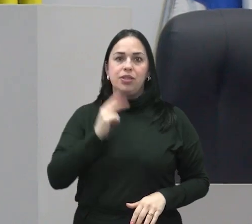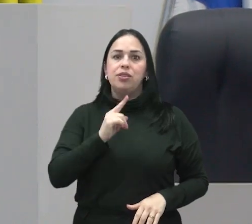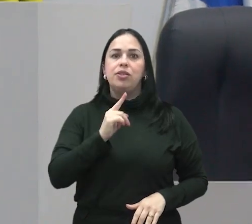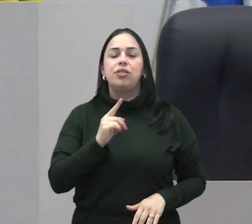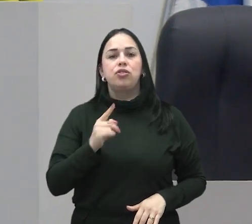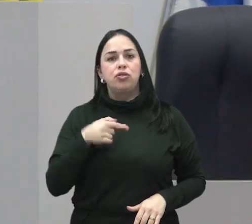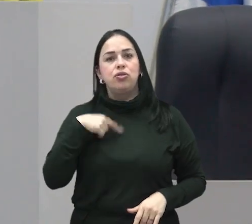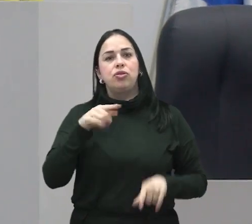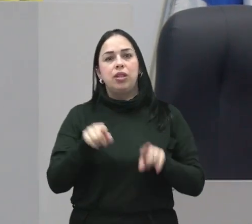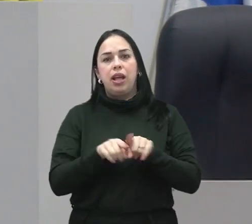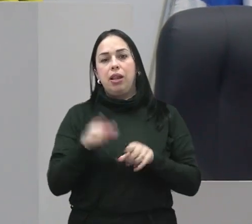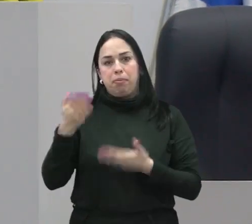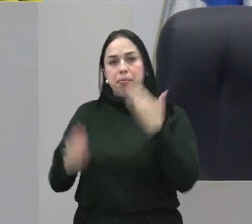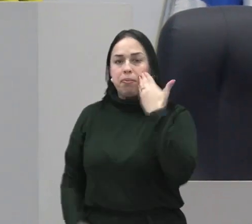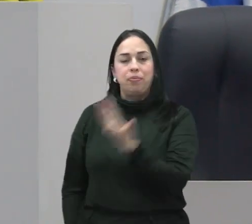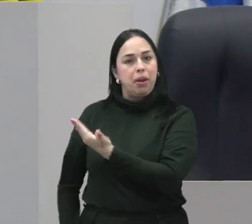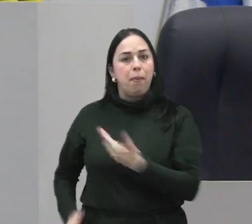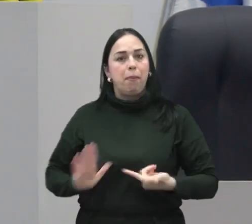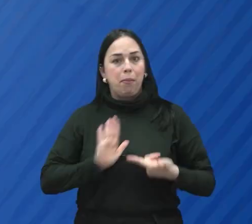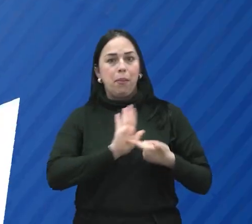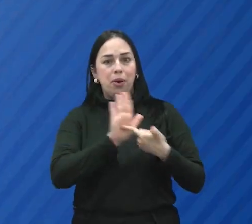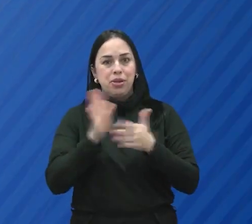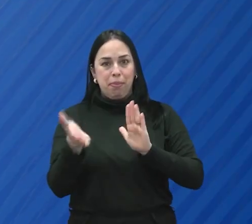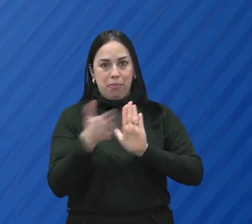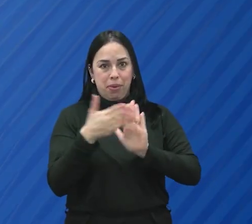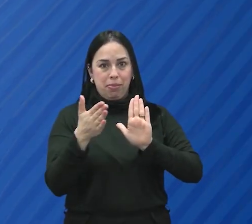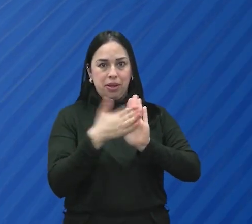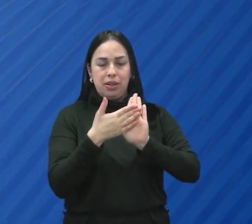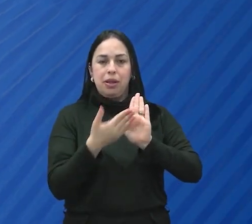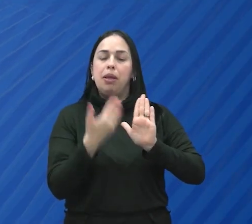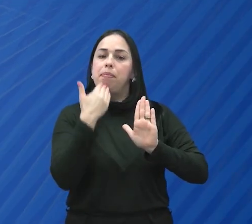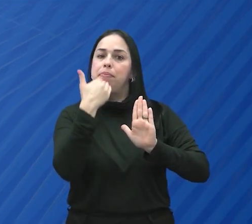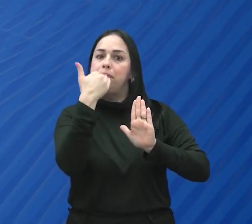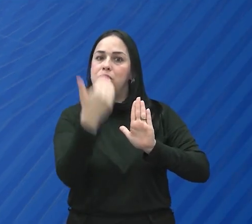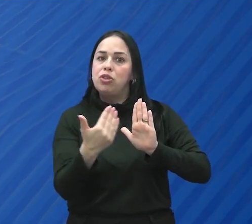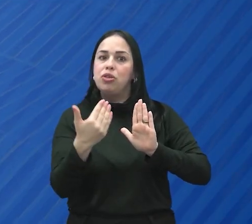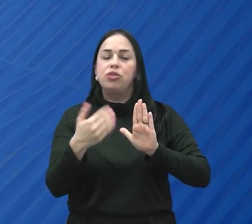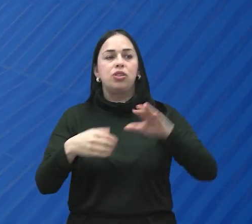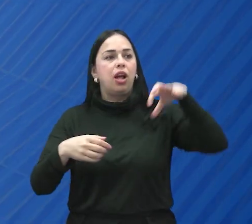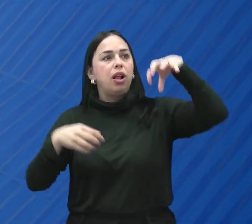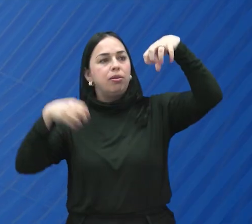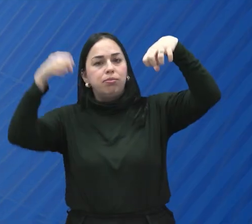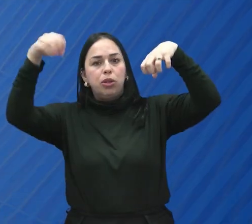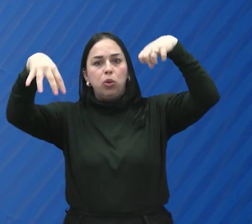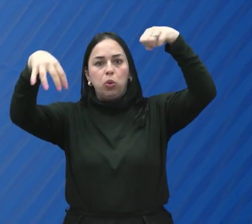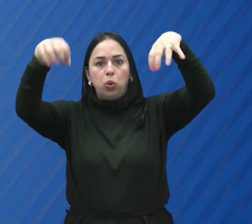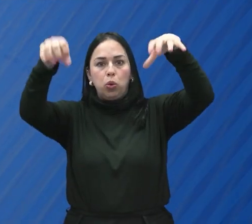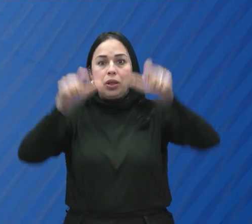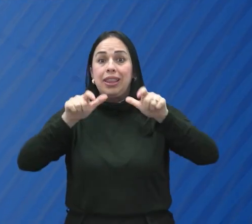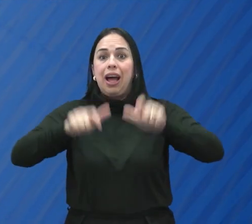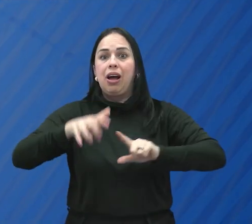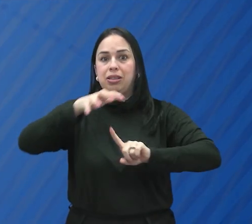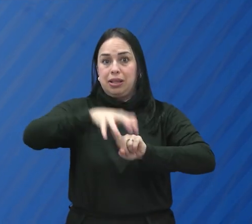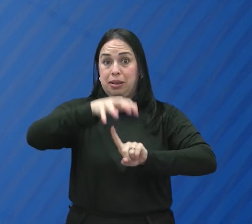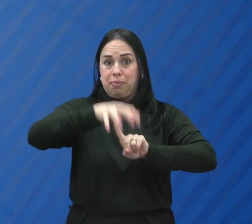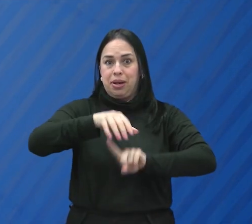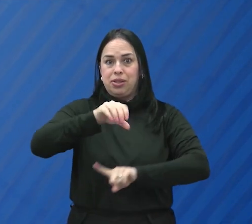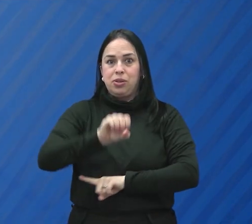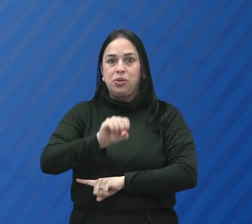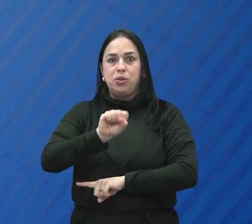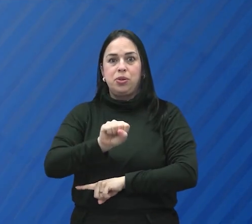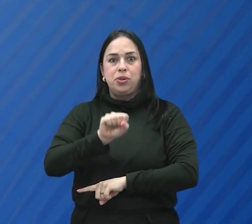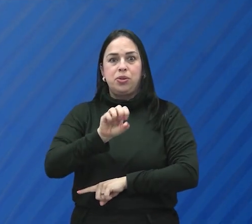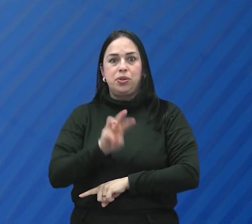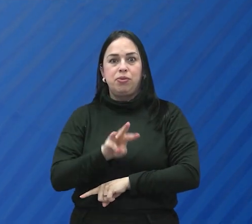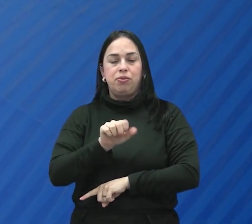Campos apresentou algumas propostas. A exemplo desta indicação, que pedia a instalação de lâmpadas de LED na Praça Oswaldo Martins Toledo,